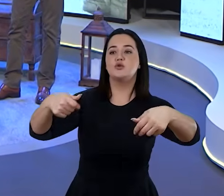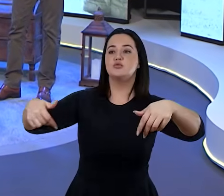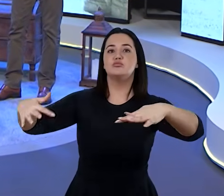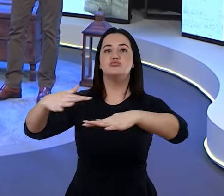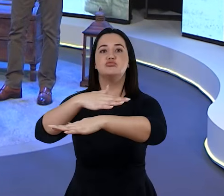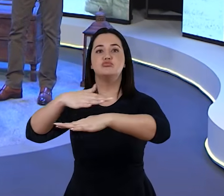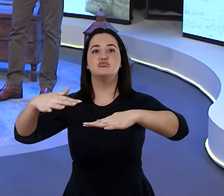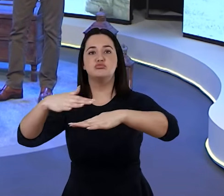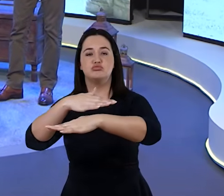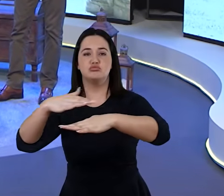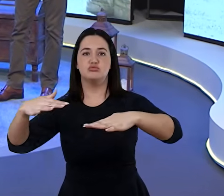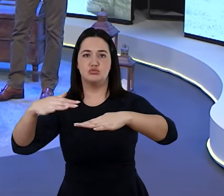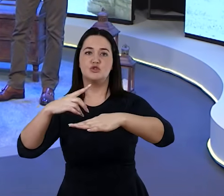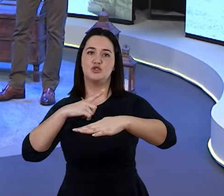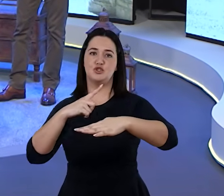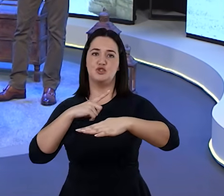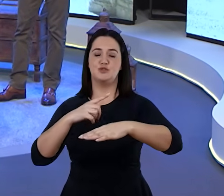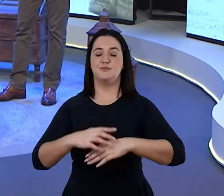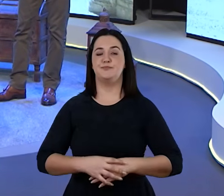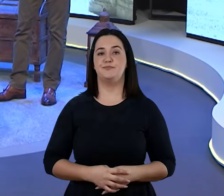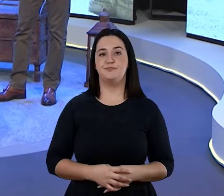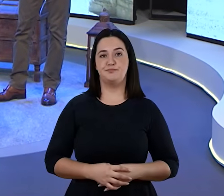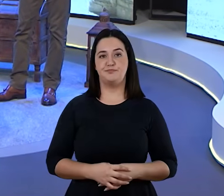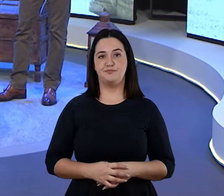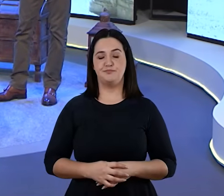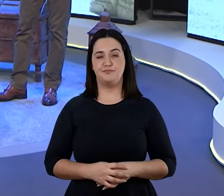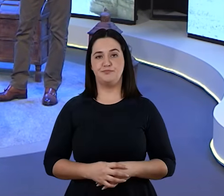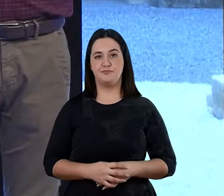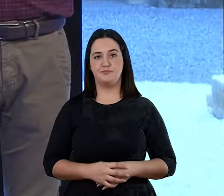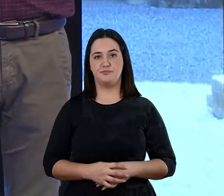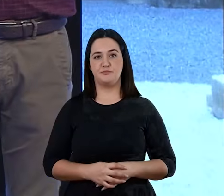ela ficava no entrecurso comercial da ocasião.